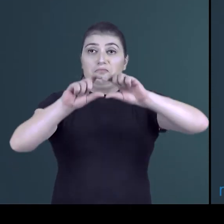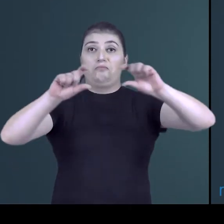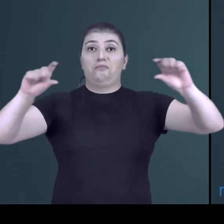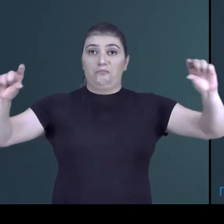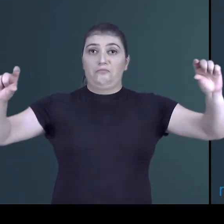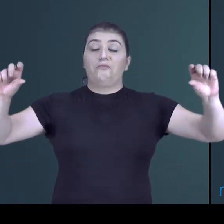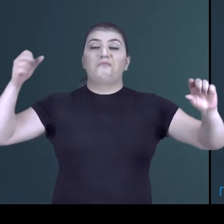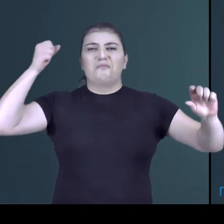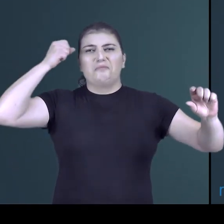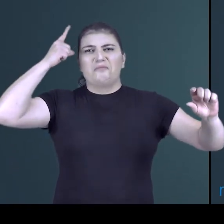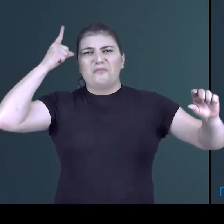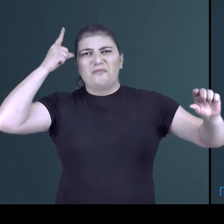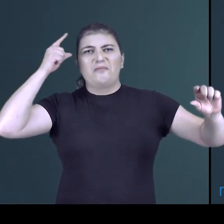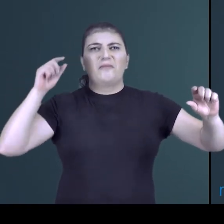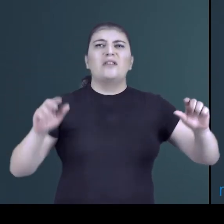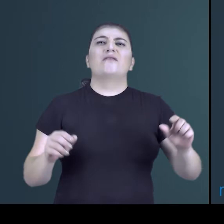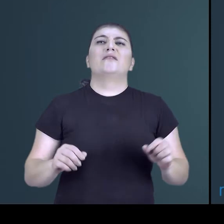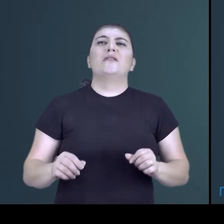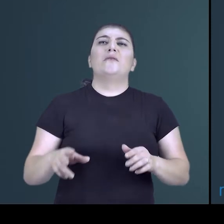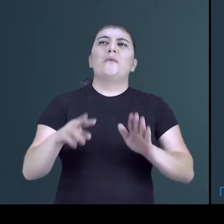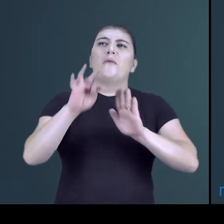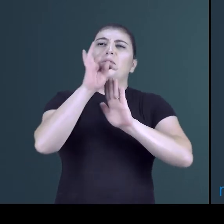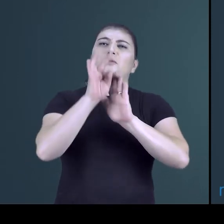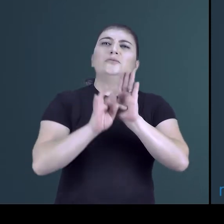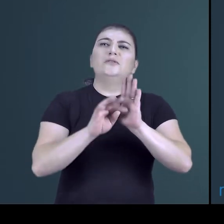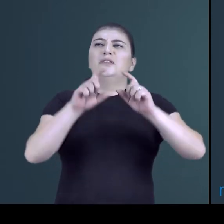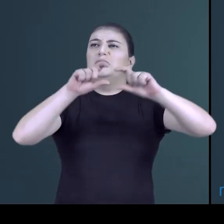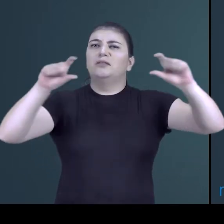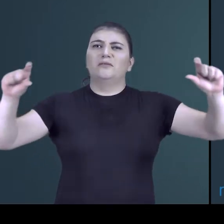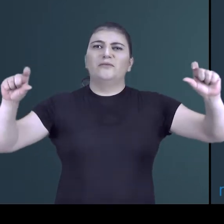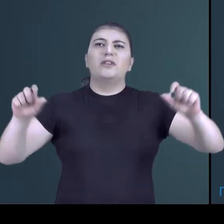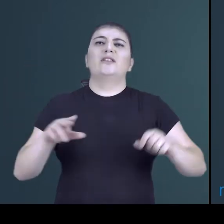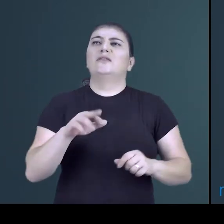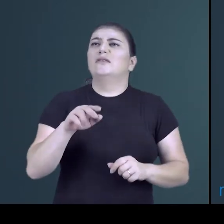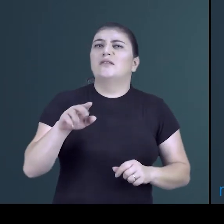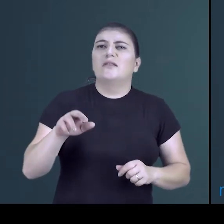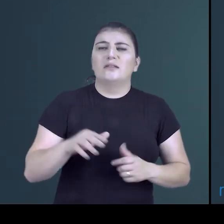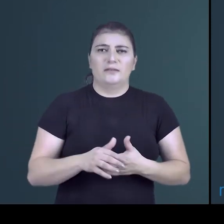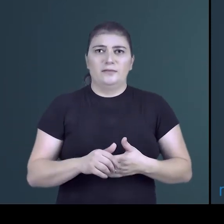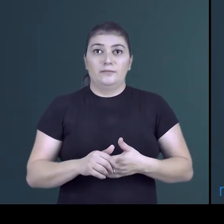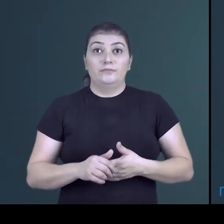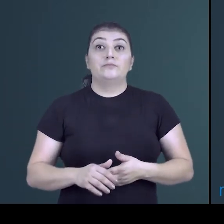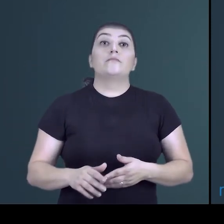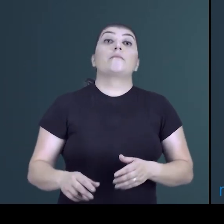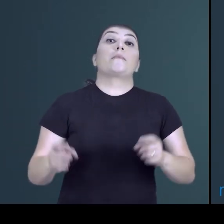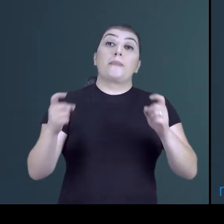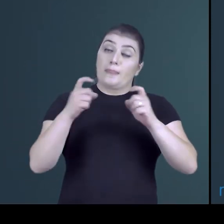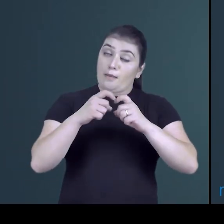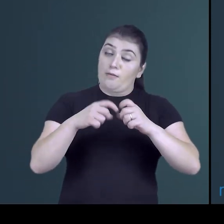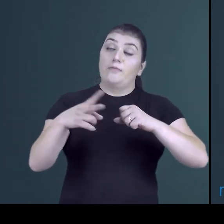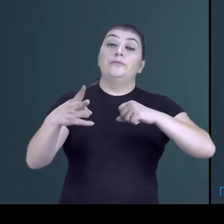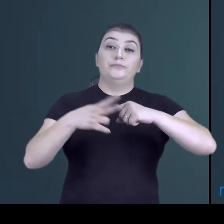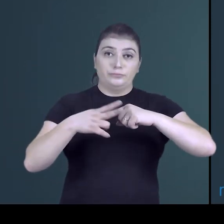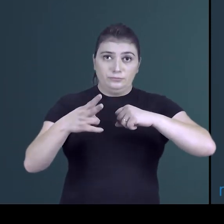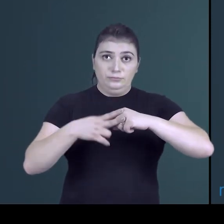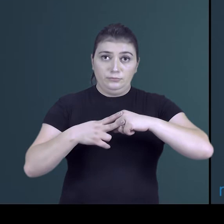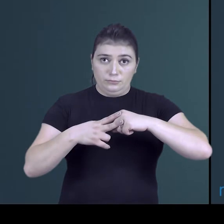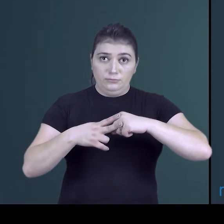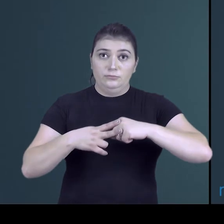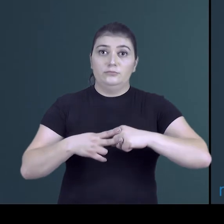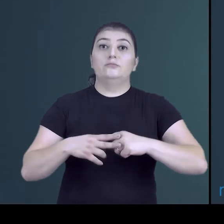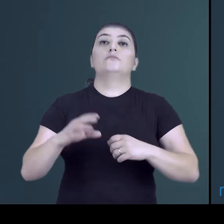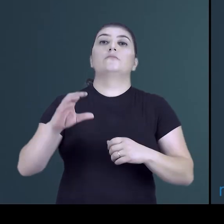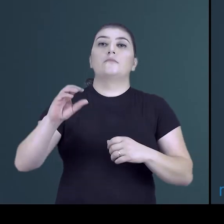noção ou da ideia que se queira passar dessa relação de igualdade. Lembrando, concordância verbal com o